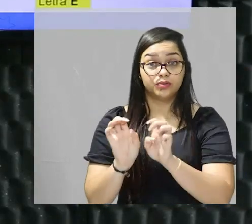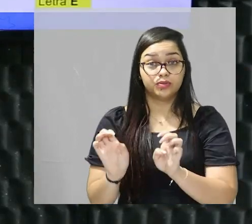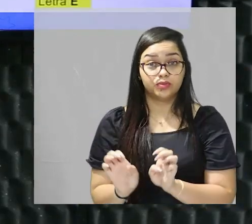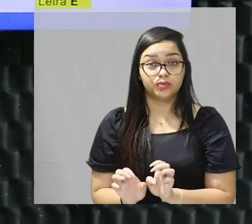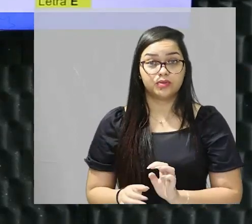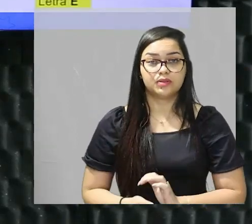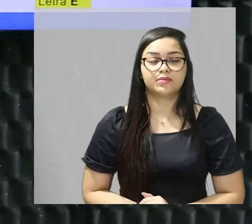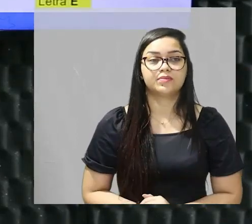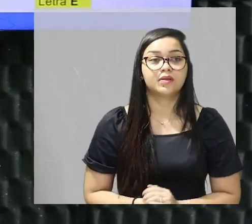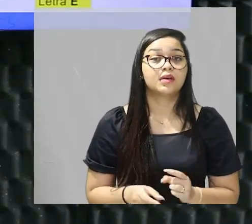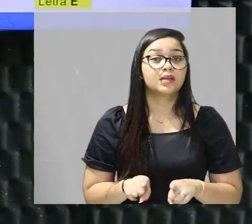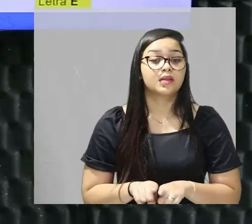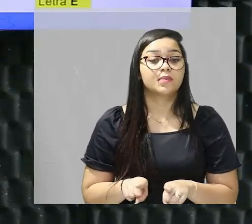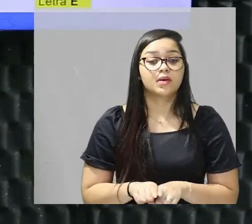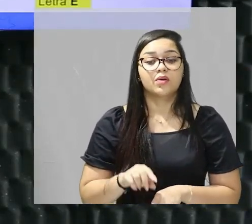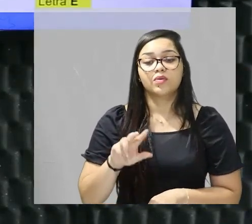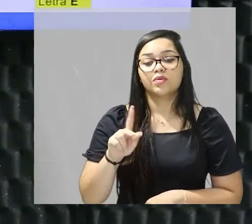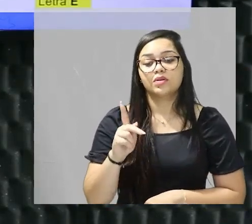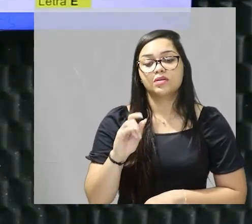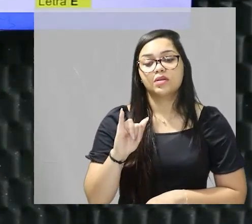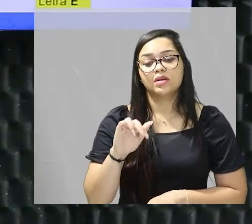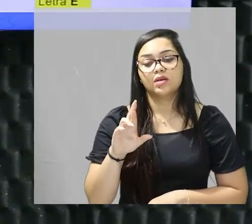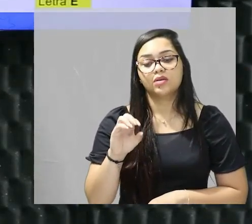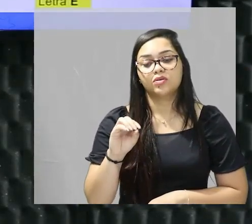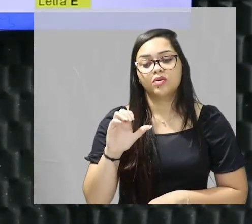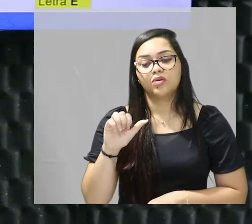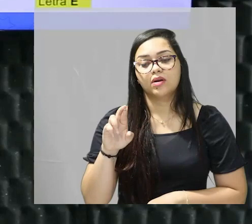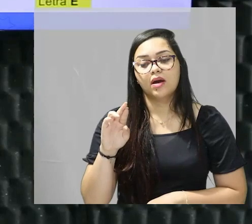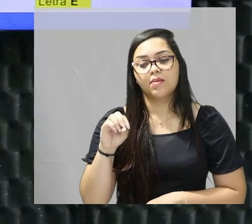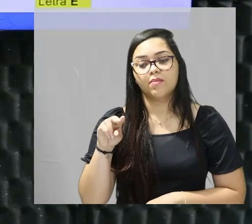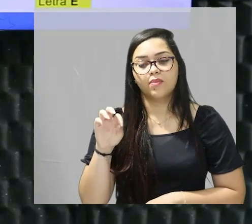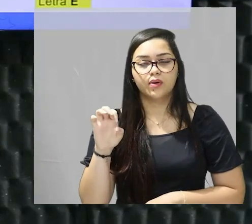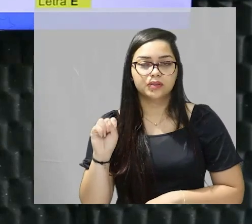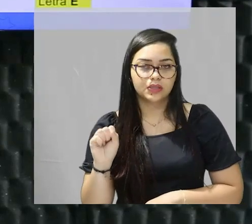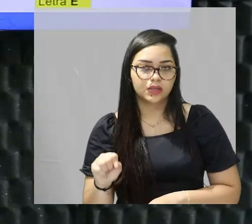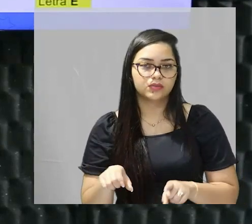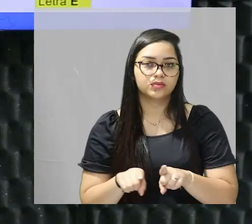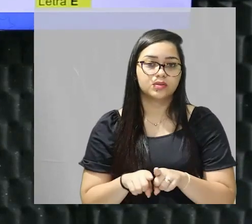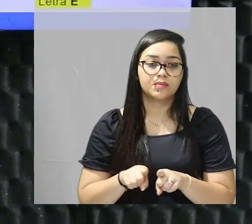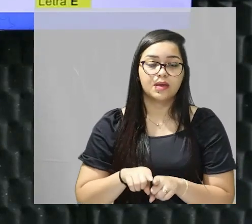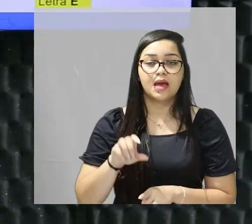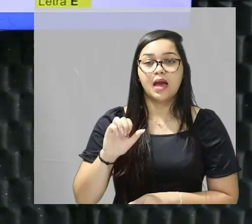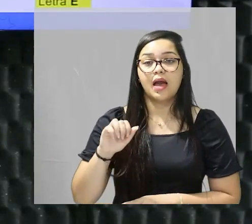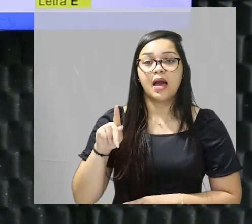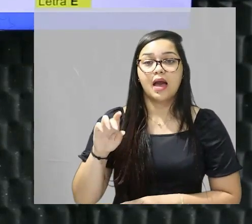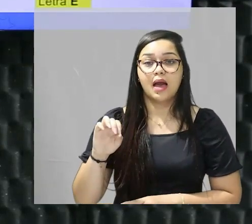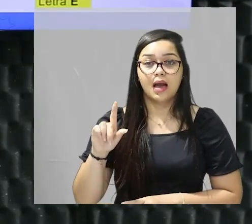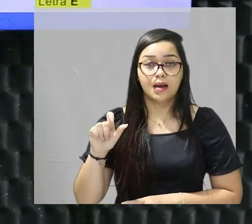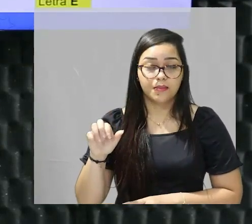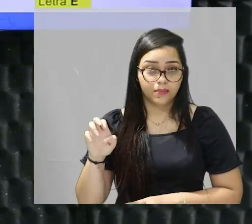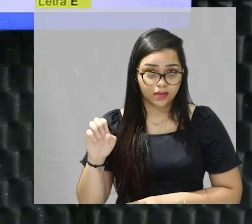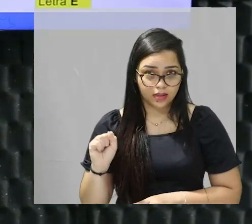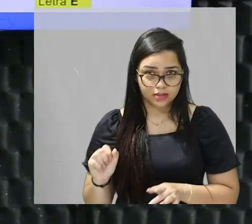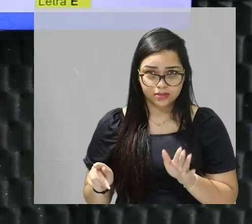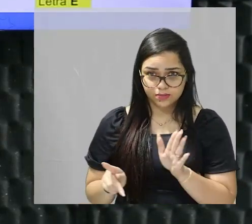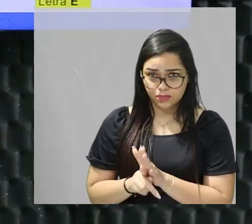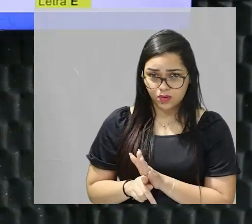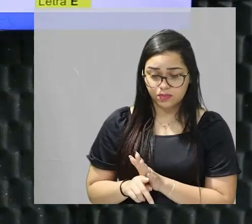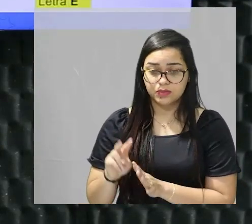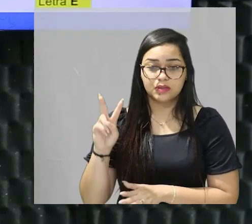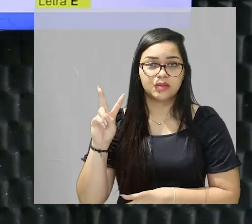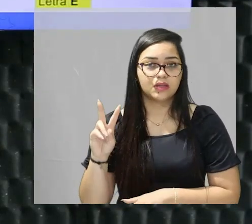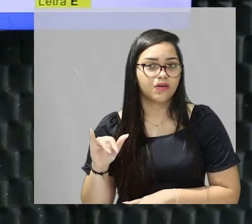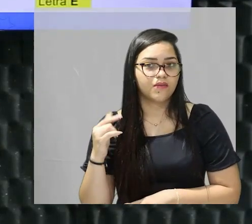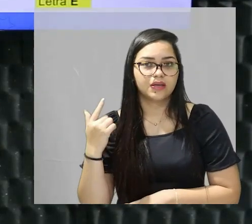E os hidrocarbonetos são compostos apolares. Ok? Por natureza, eles não vão